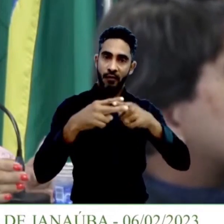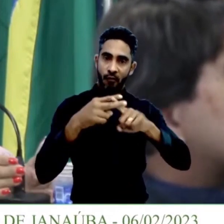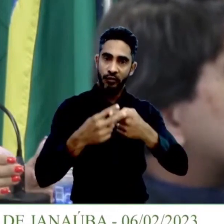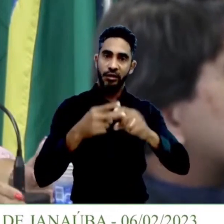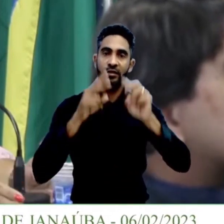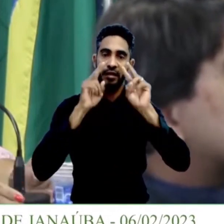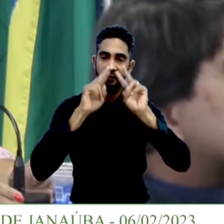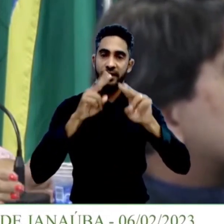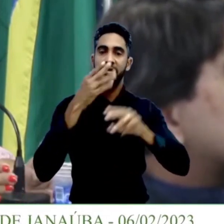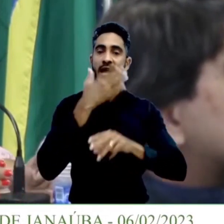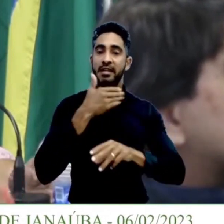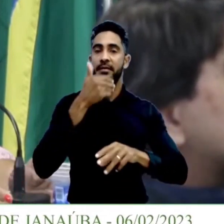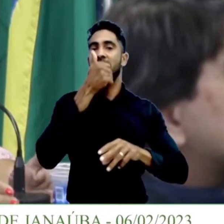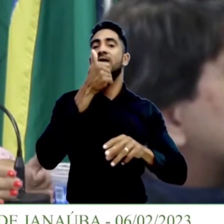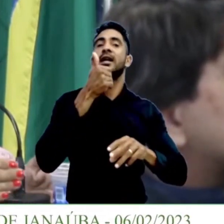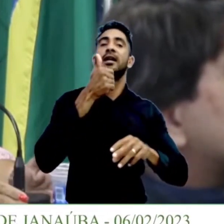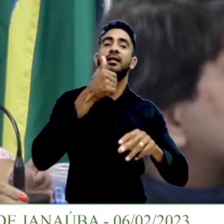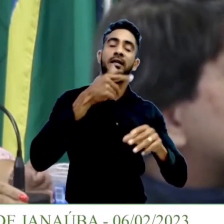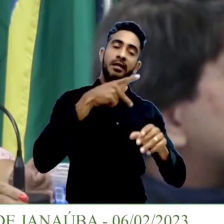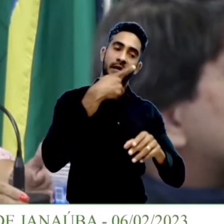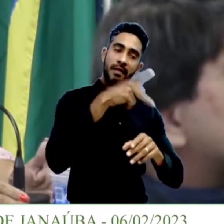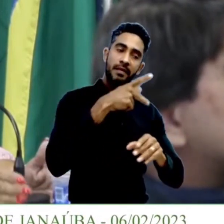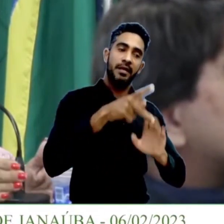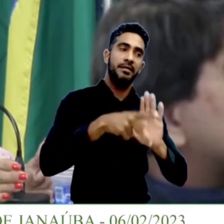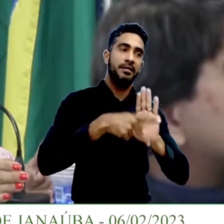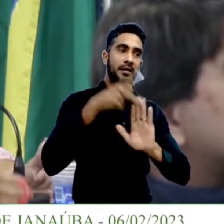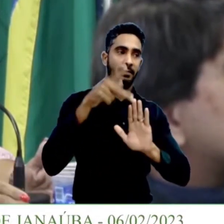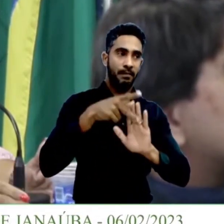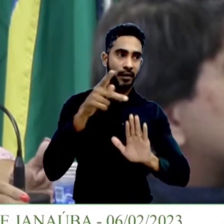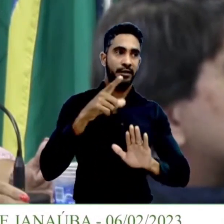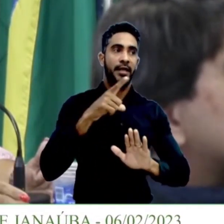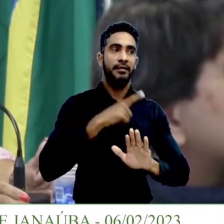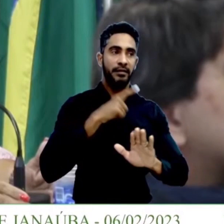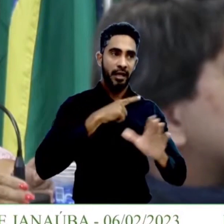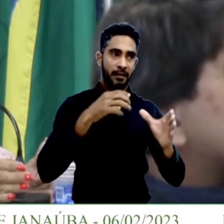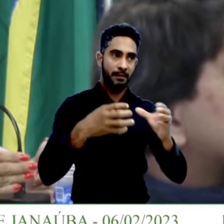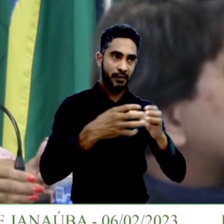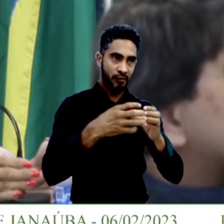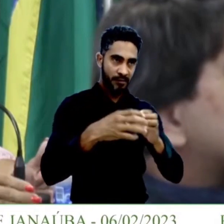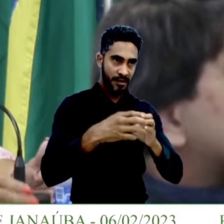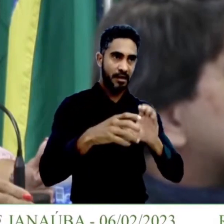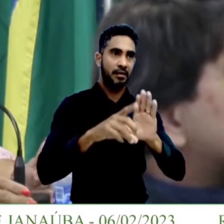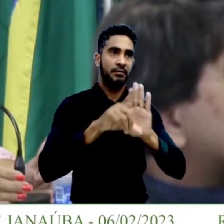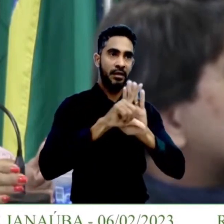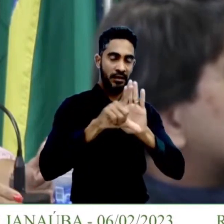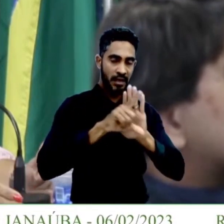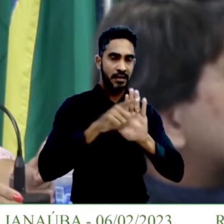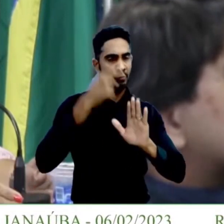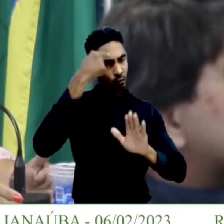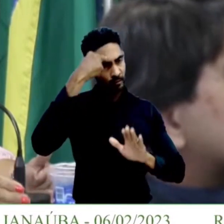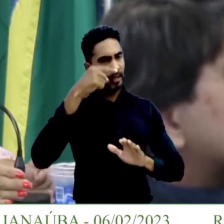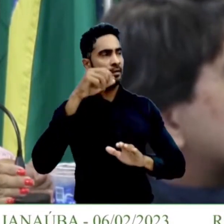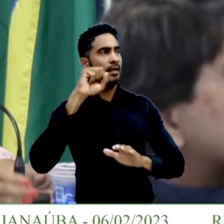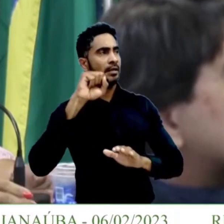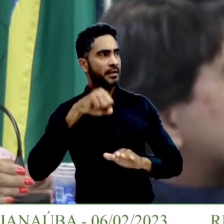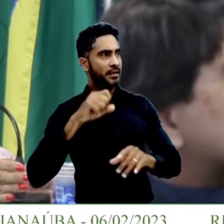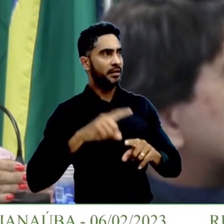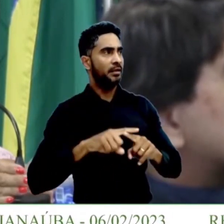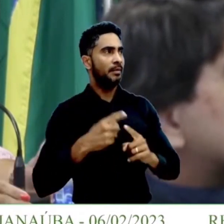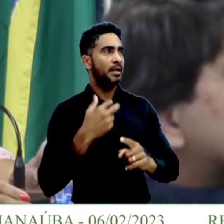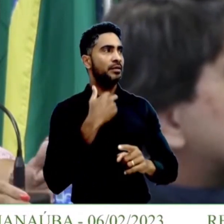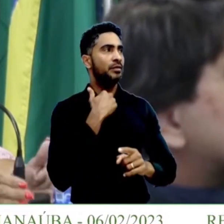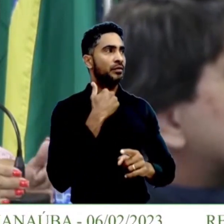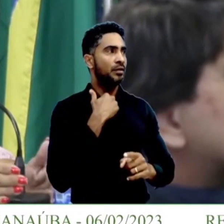revista, melhorada, emendada nesse projeto. Tem que passar pelas comissões obrigatórias? Tem. Mas não